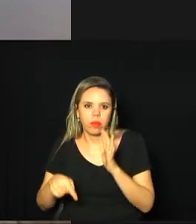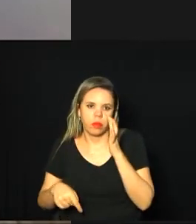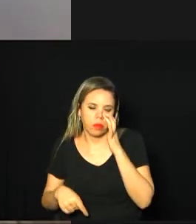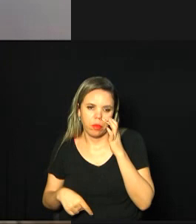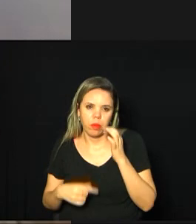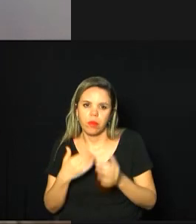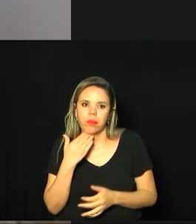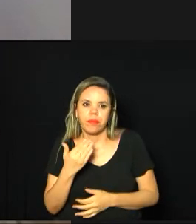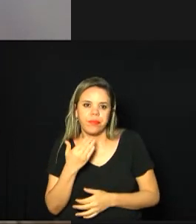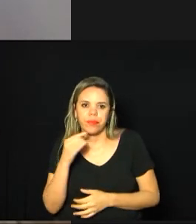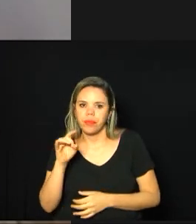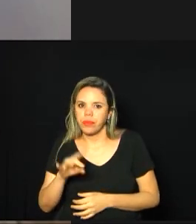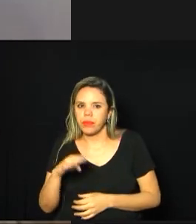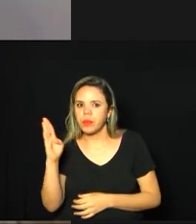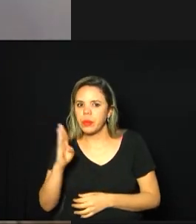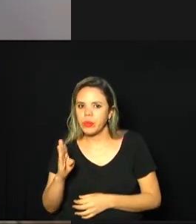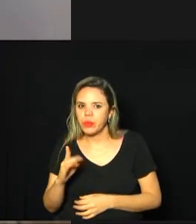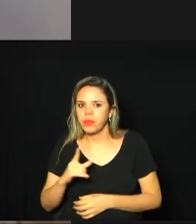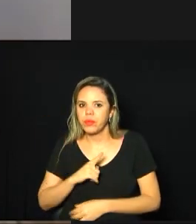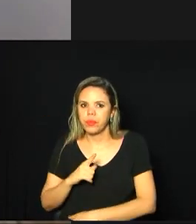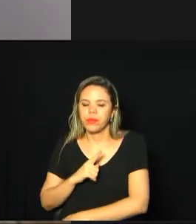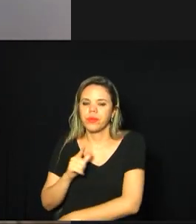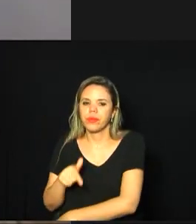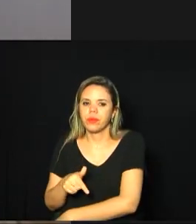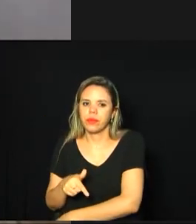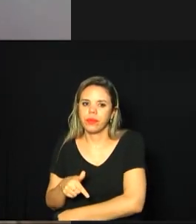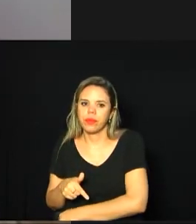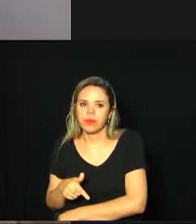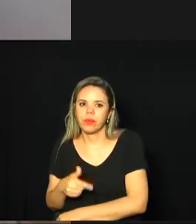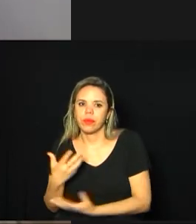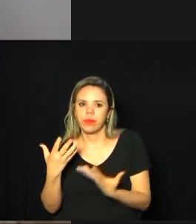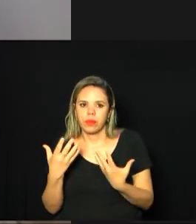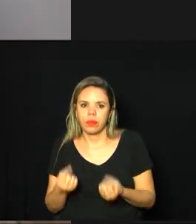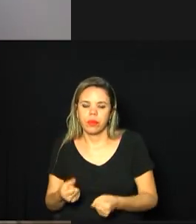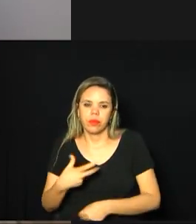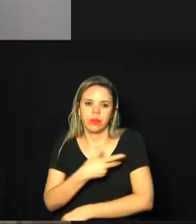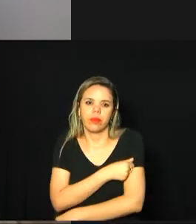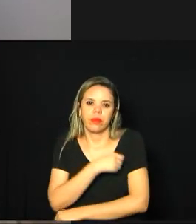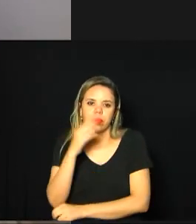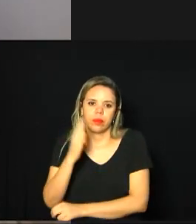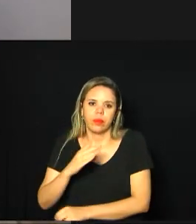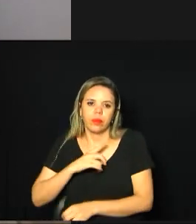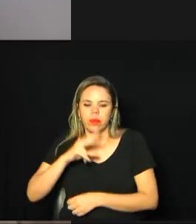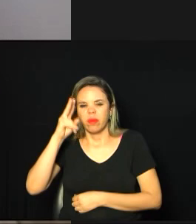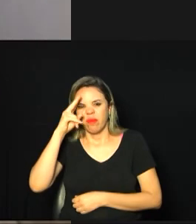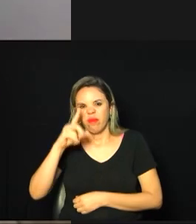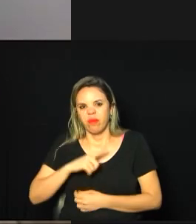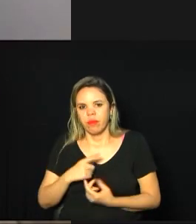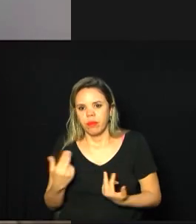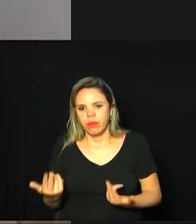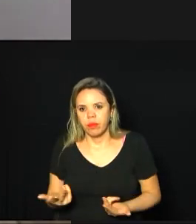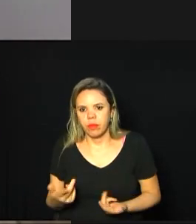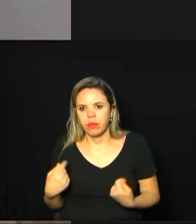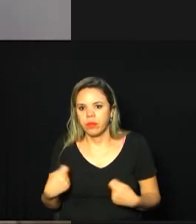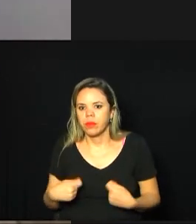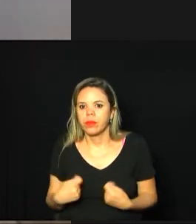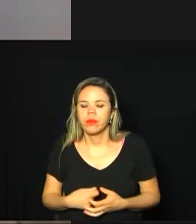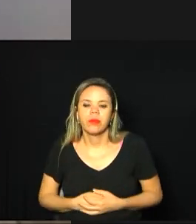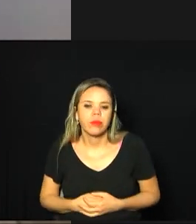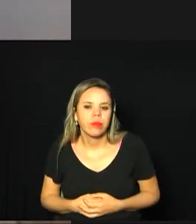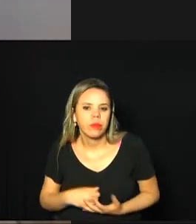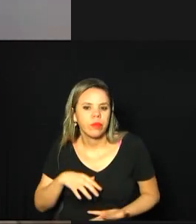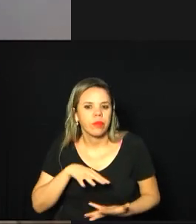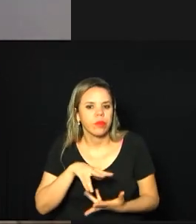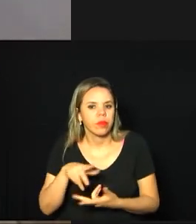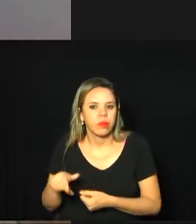que não adianta só o Brasil ter essa adesão à vacina como o Brasil historicamente tem. Nós precisamos que o